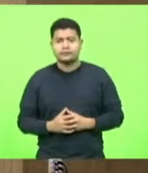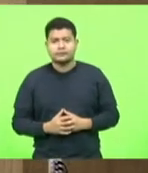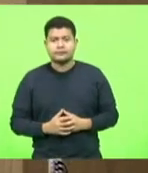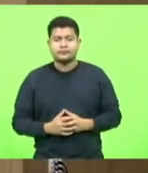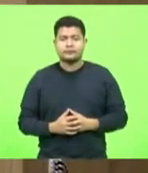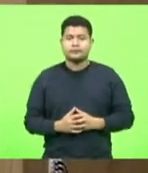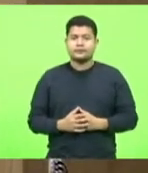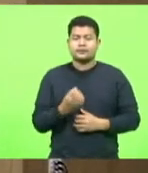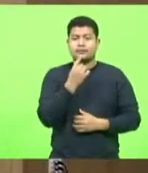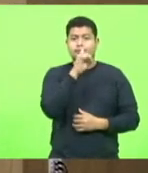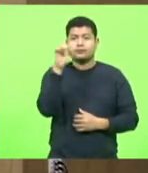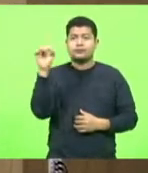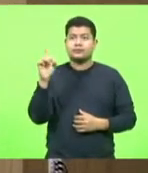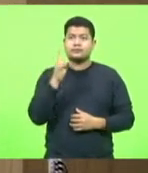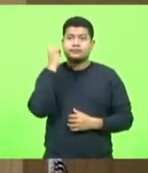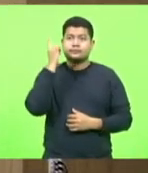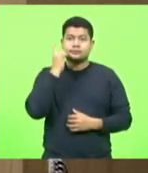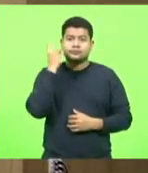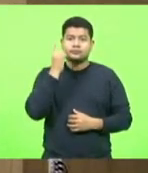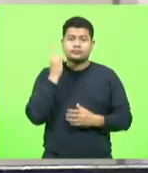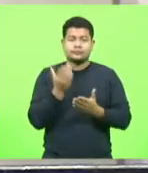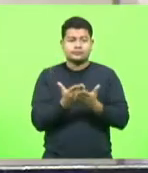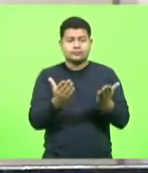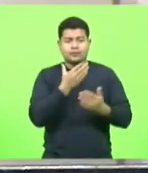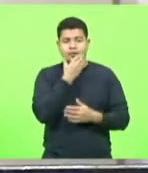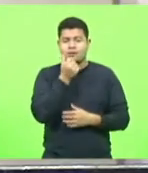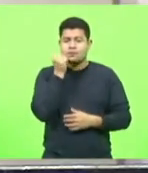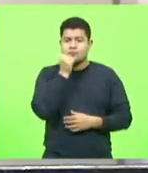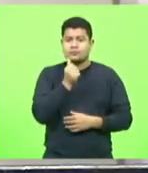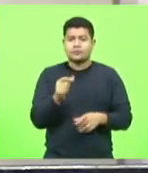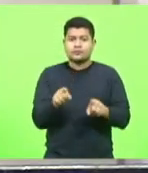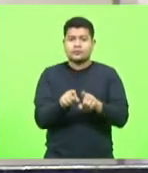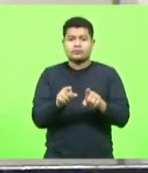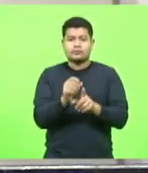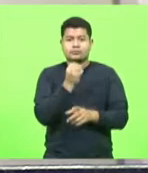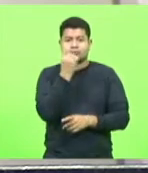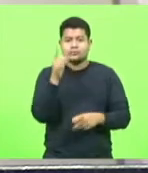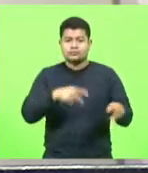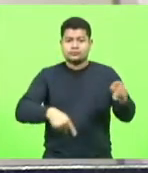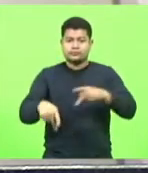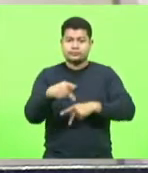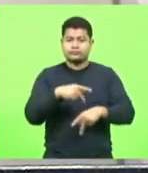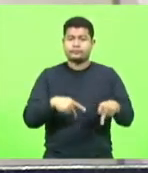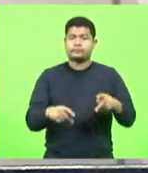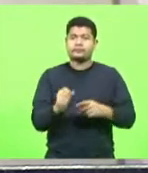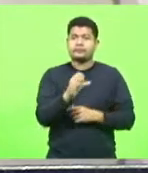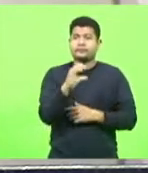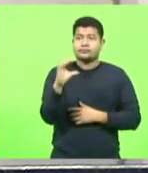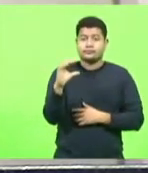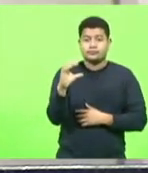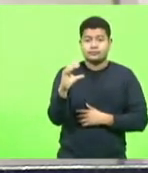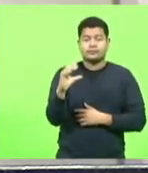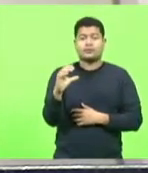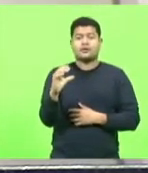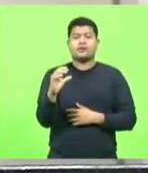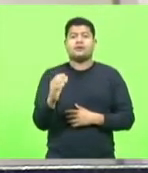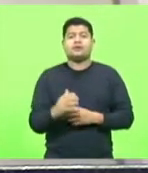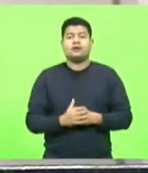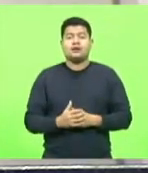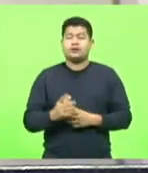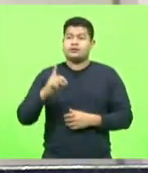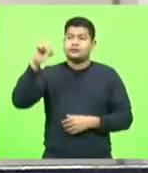Bom dia, deputadas, bom dia, deputados, bom dia, catarinense. Sobre a proteção de Deus,